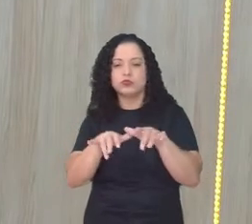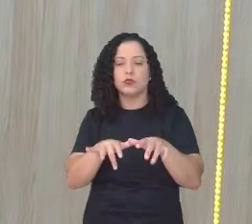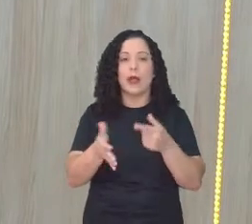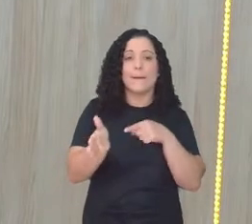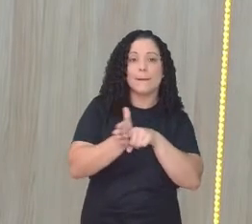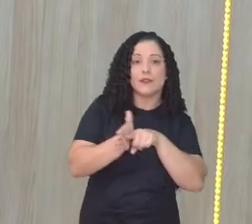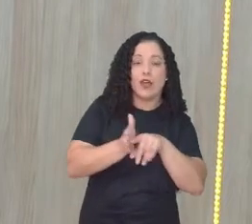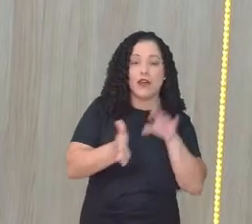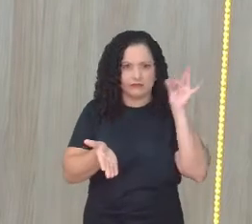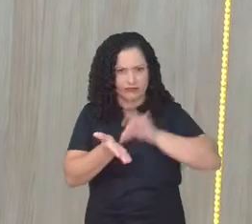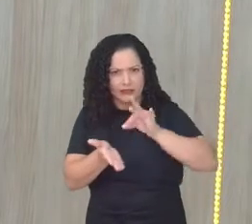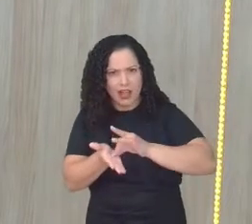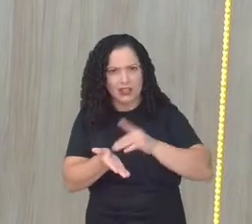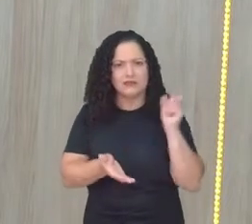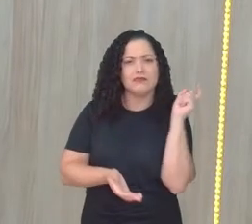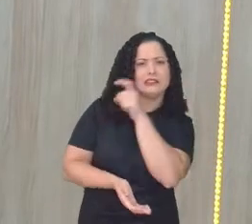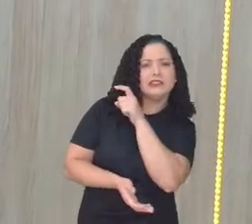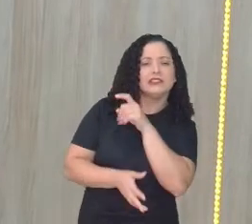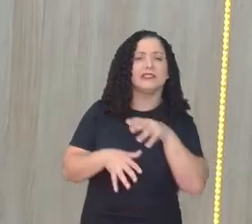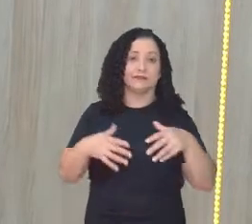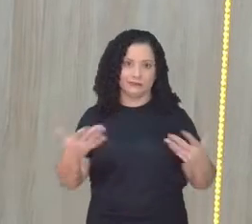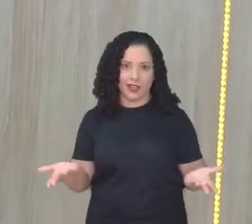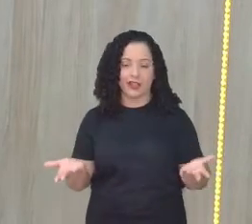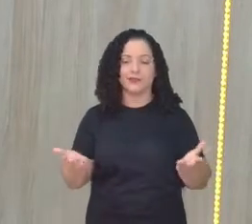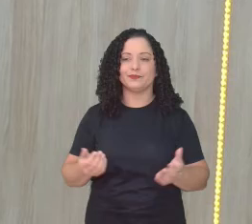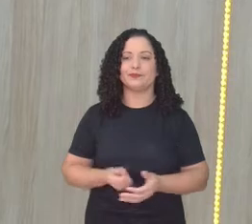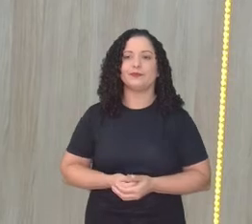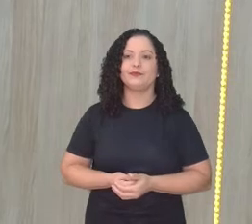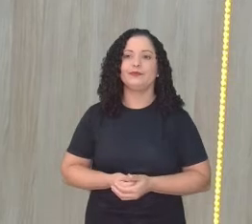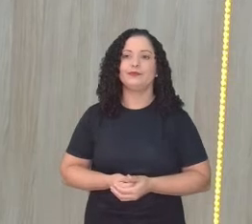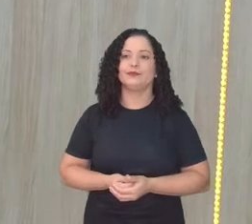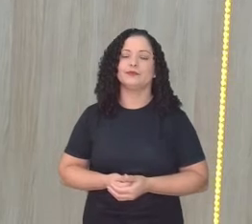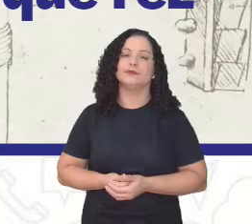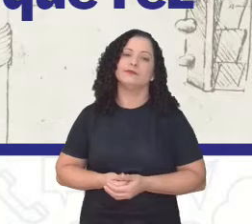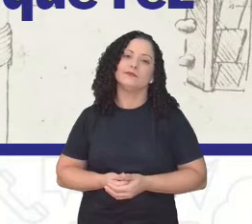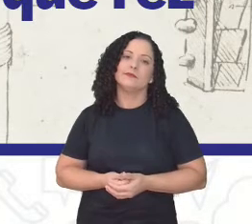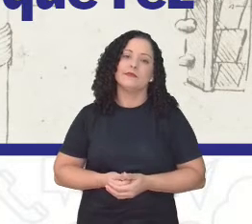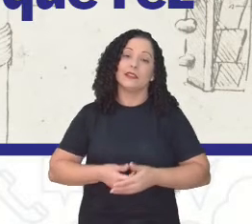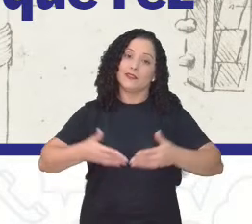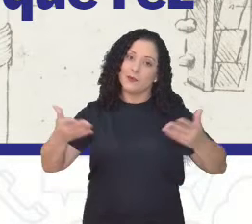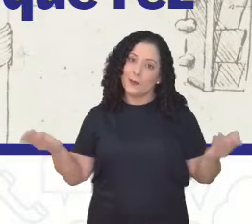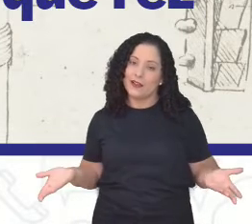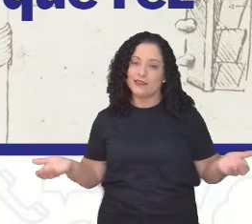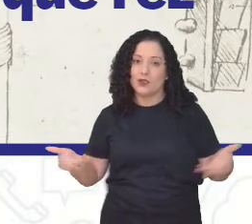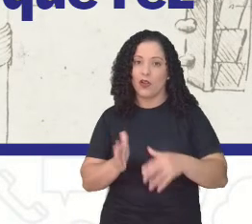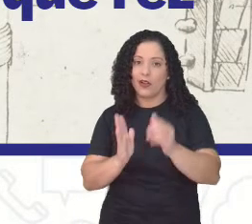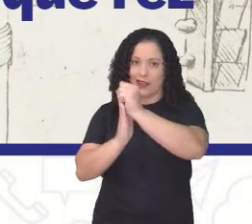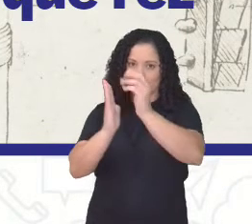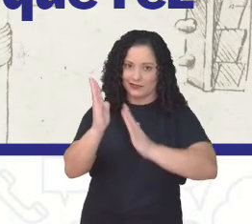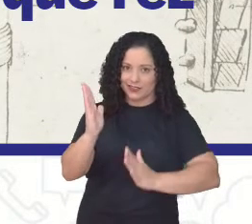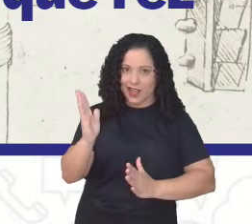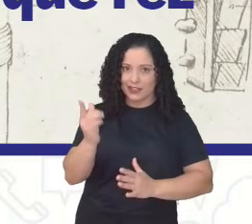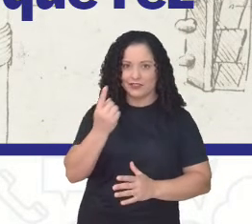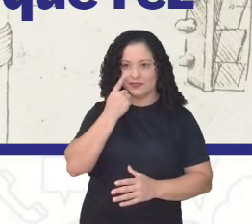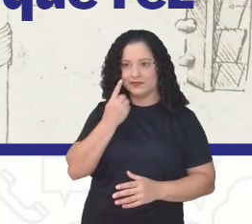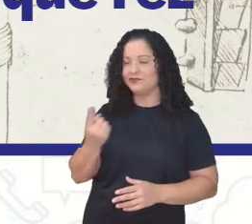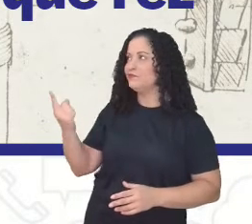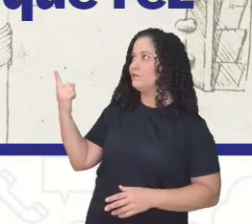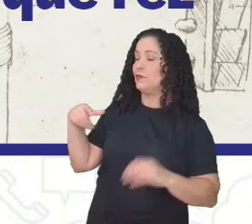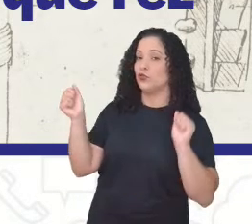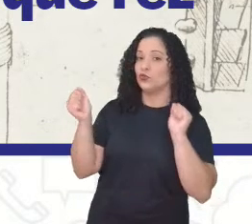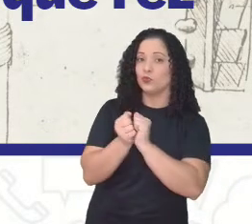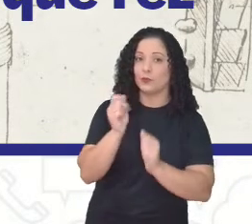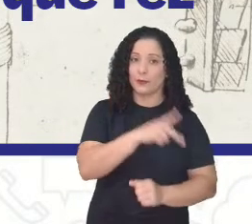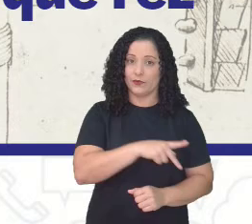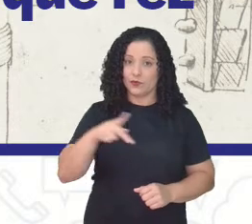ali é verdadeiro ou não. E, feito isso, no mais, como atividade, com a ajuda do seu